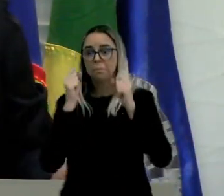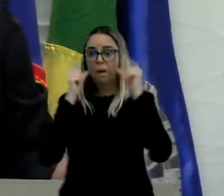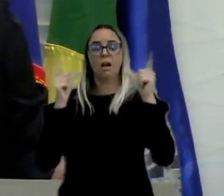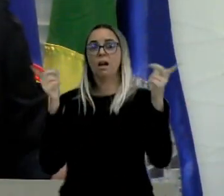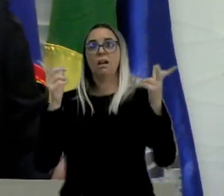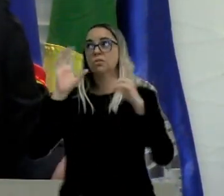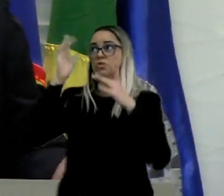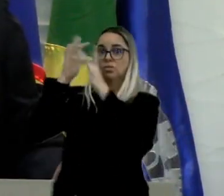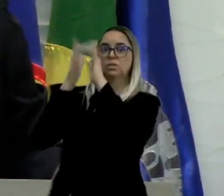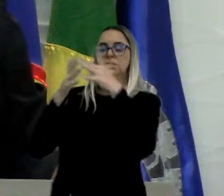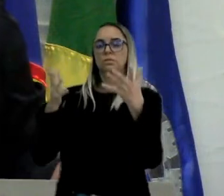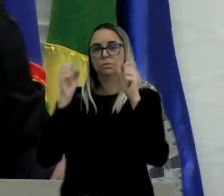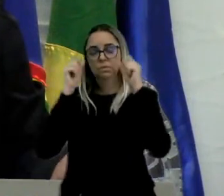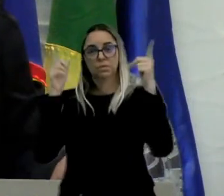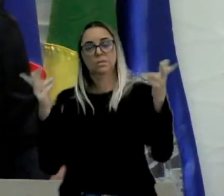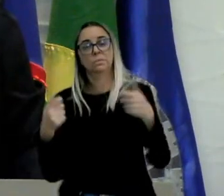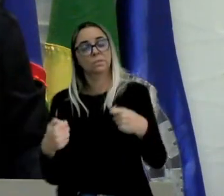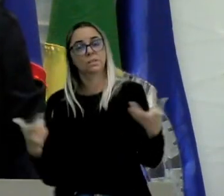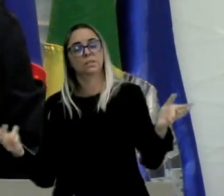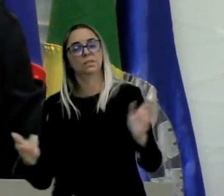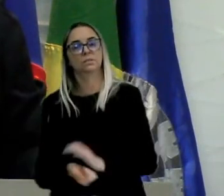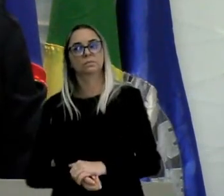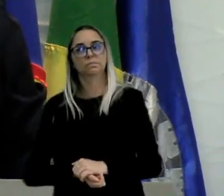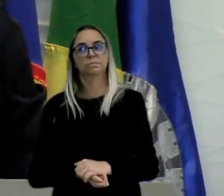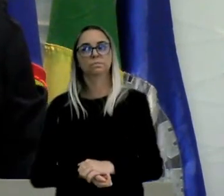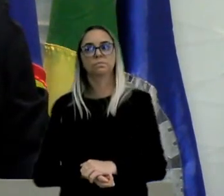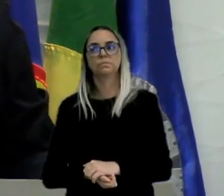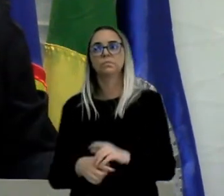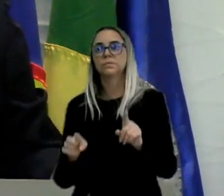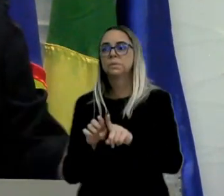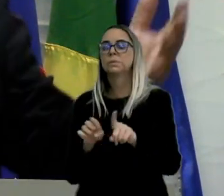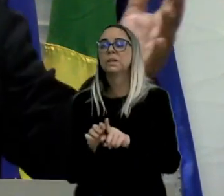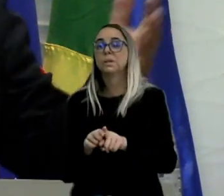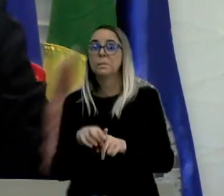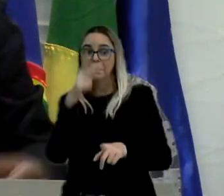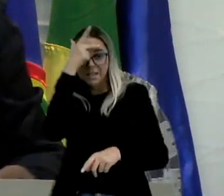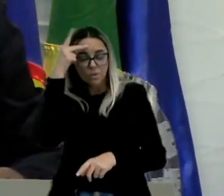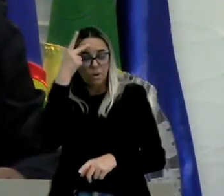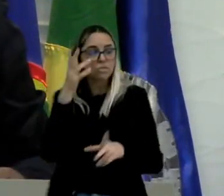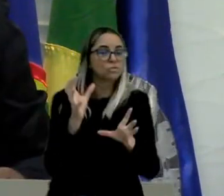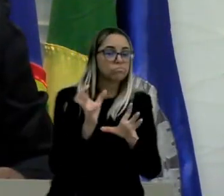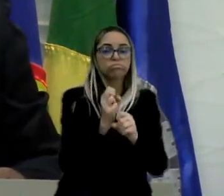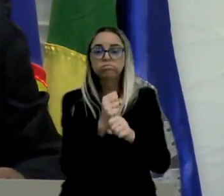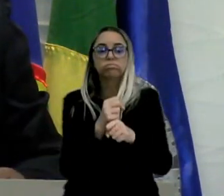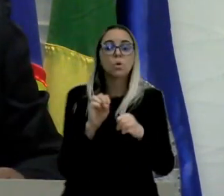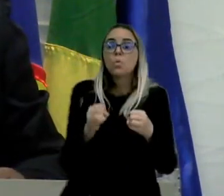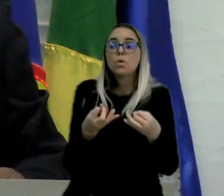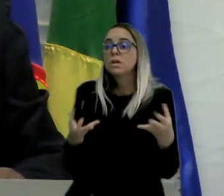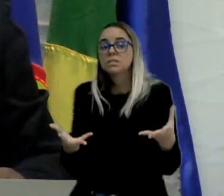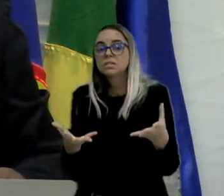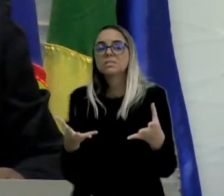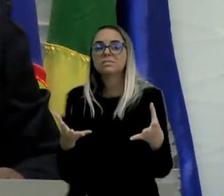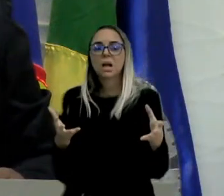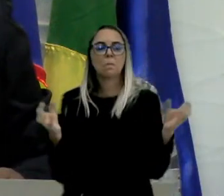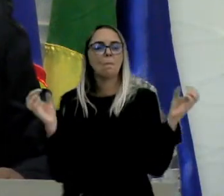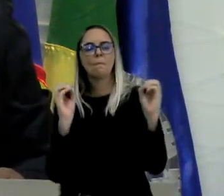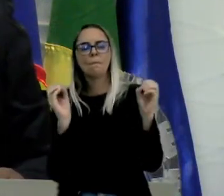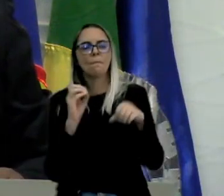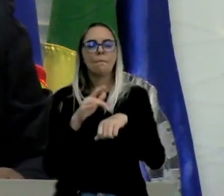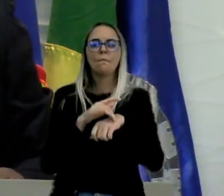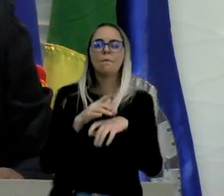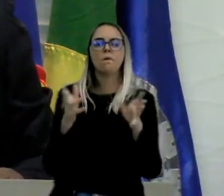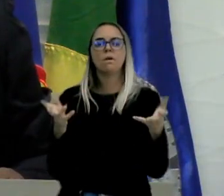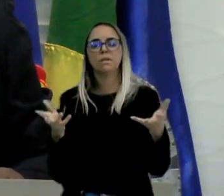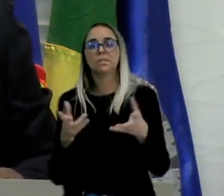Jesus vejam quantas pessoas estão aí sem fazer nada e esse pessoal que